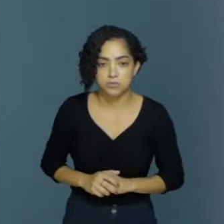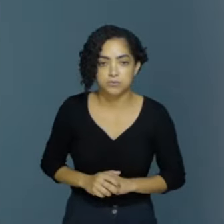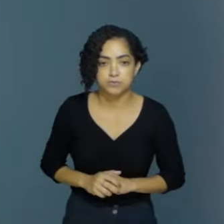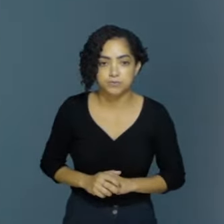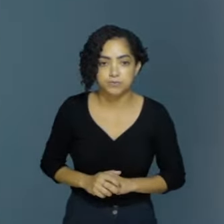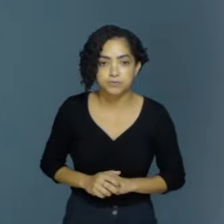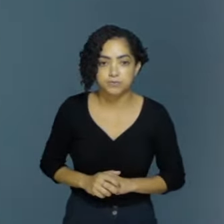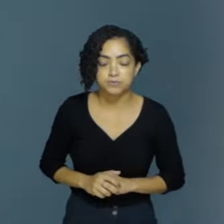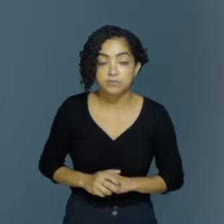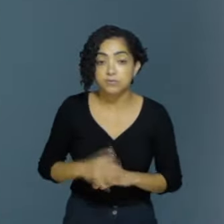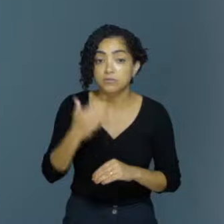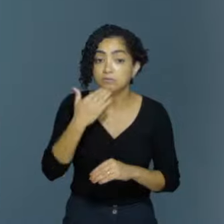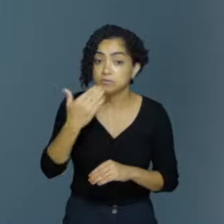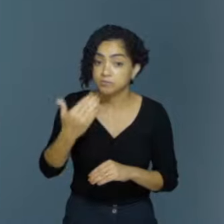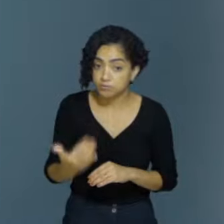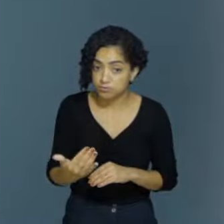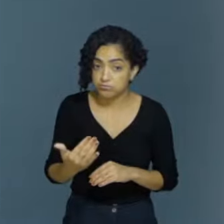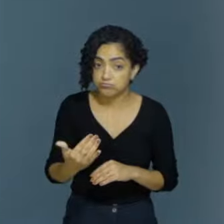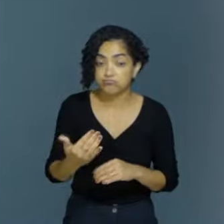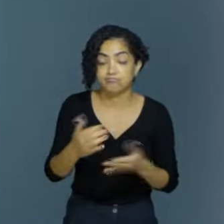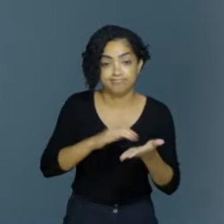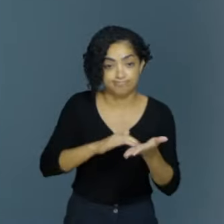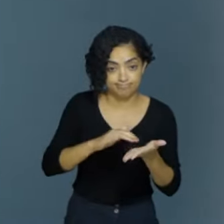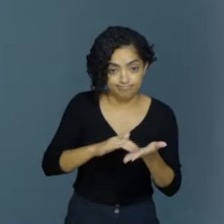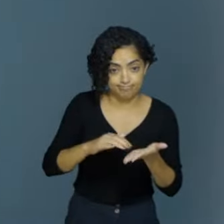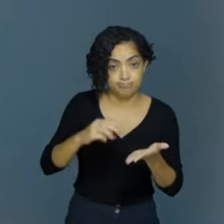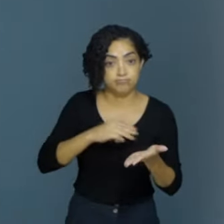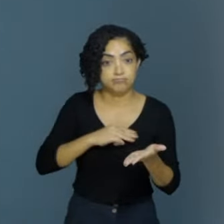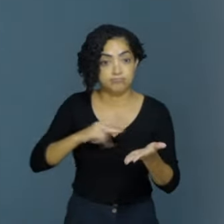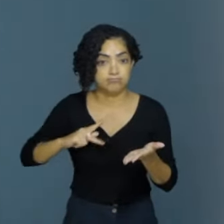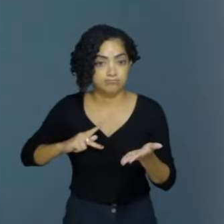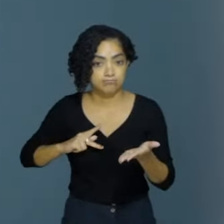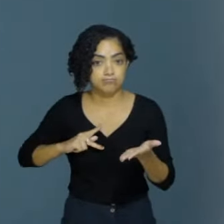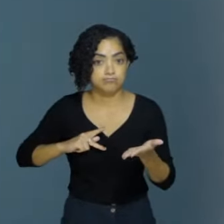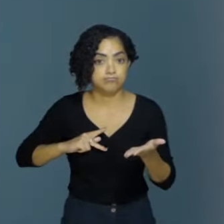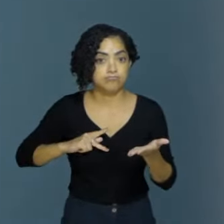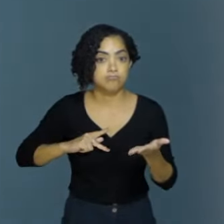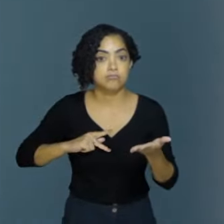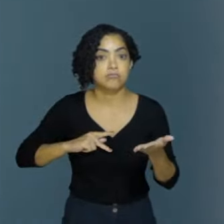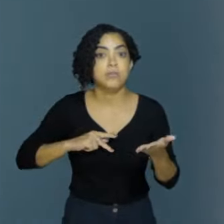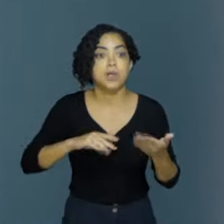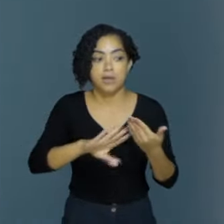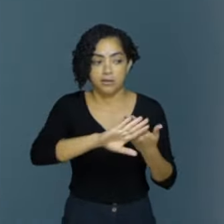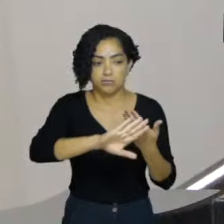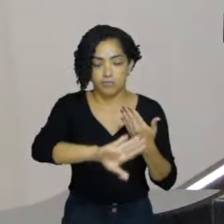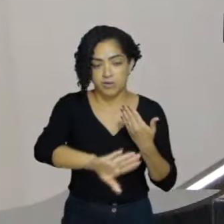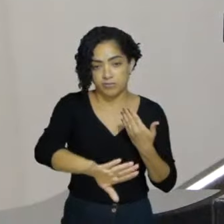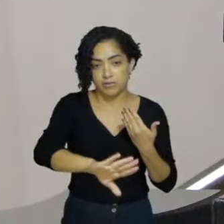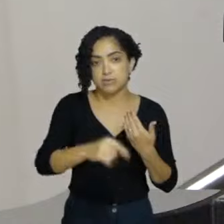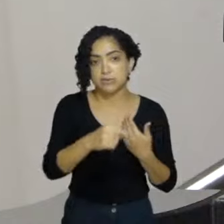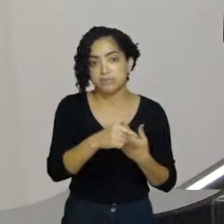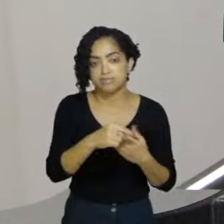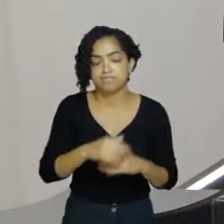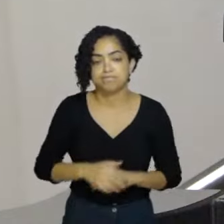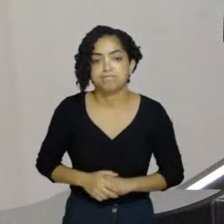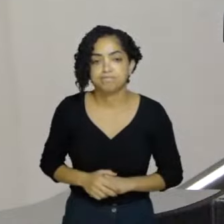aqui. Nossa solicitação, tanto para a Secretaria quanto para o Ministério Público, é o afastamento dessa professora. Muito